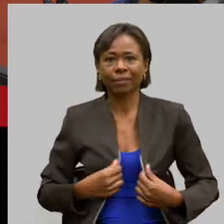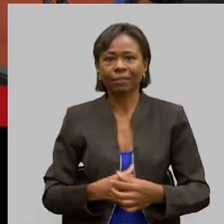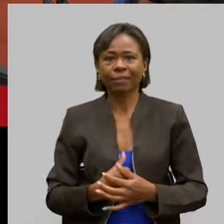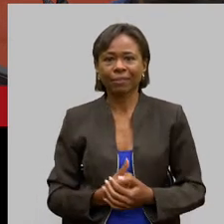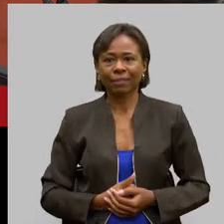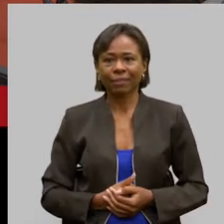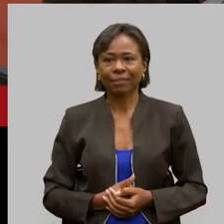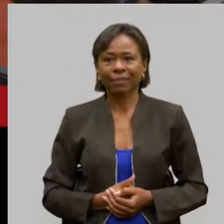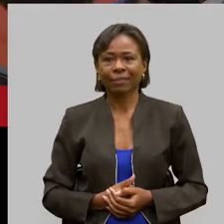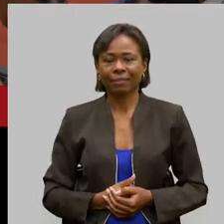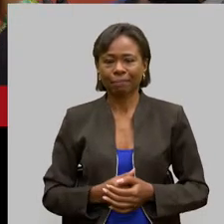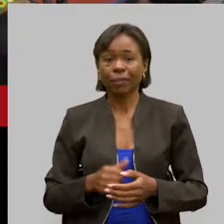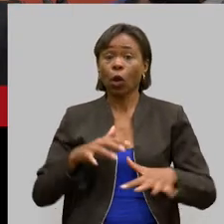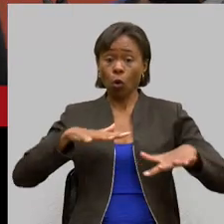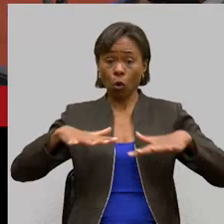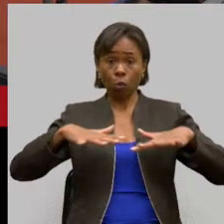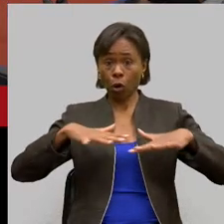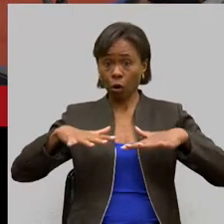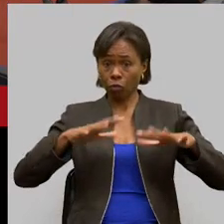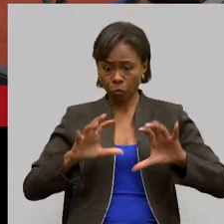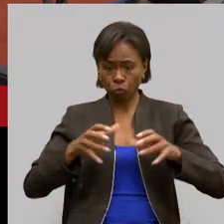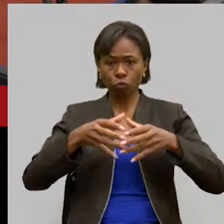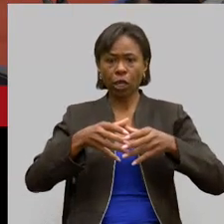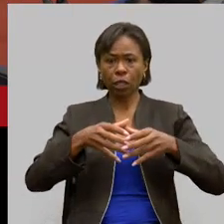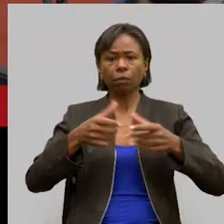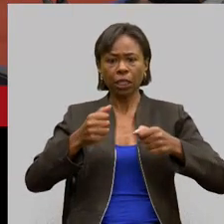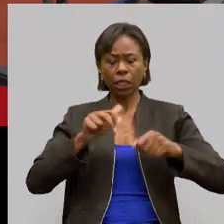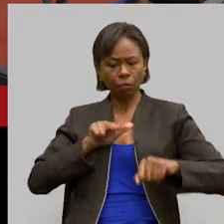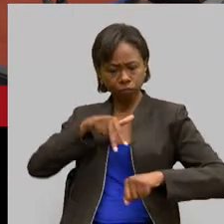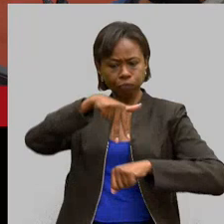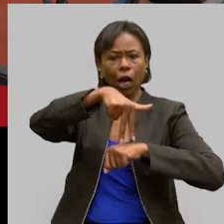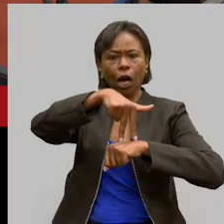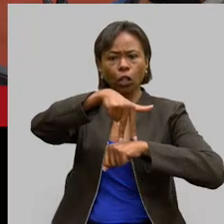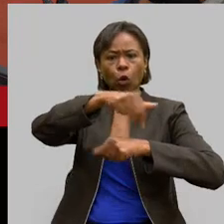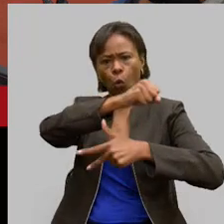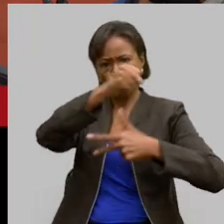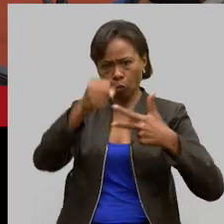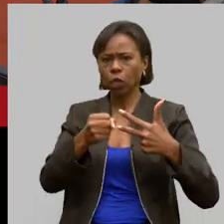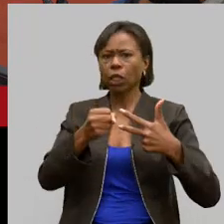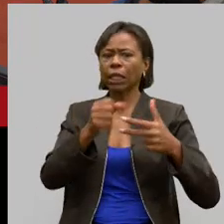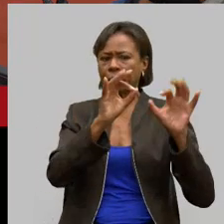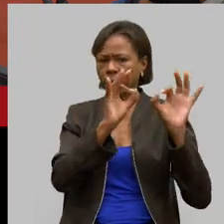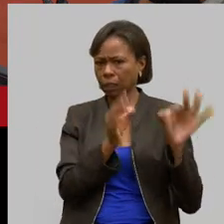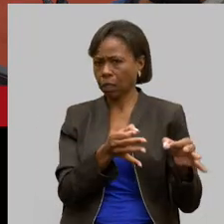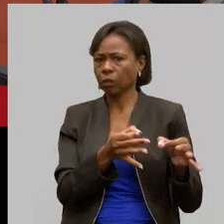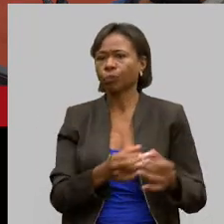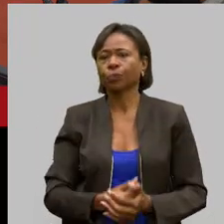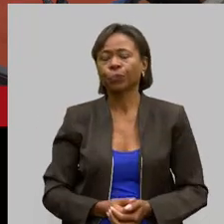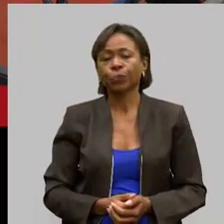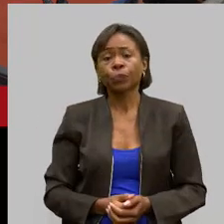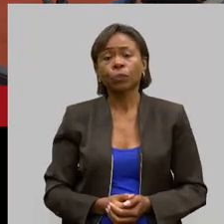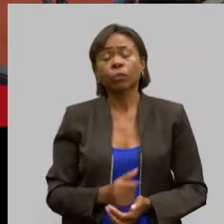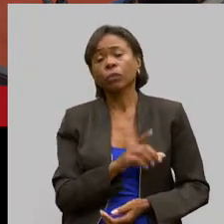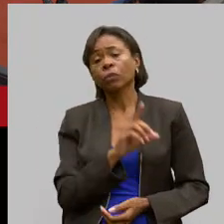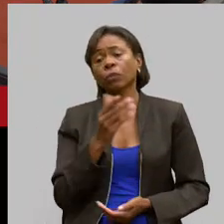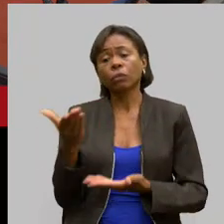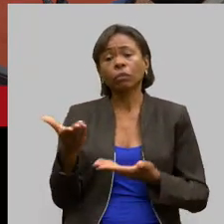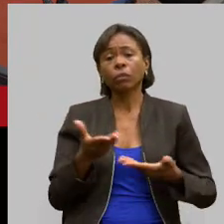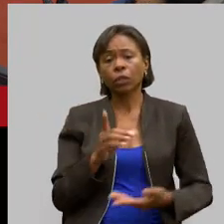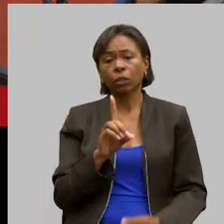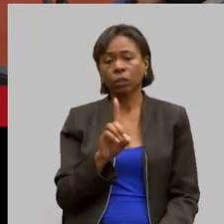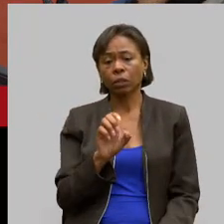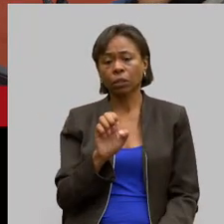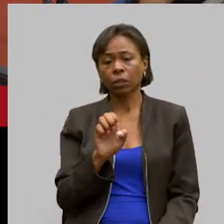o movimento precisa também ocupar os espaços de poder porque senão não tem avanço tá correto é verdade quero convidar o Davidson para